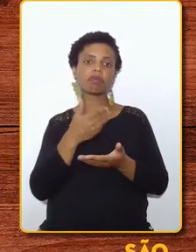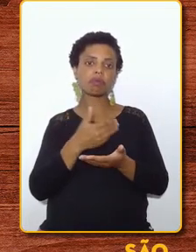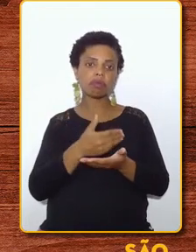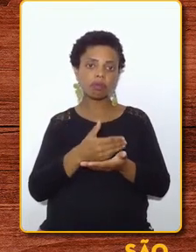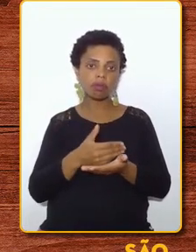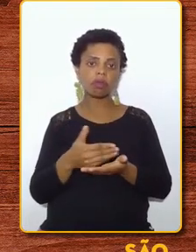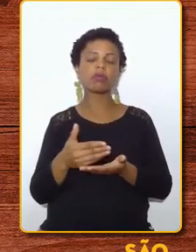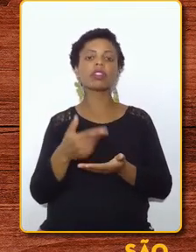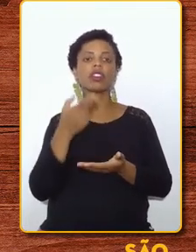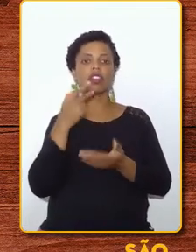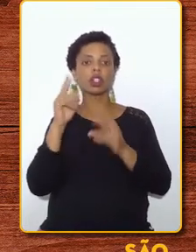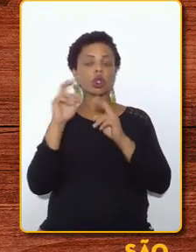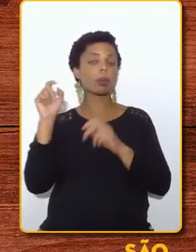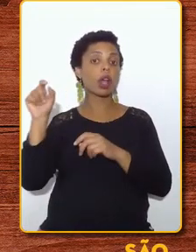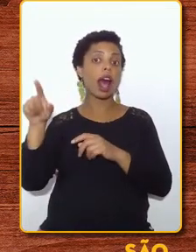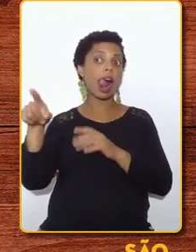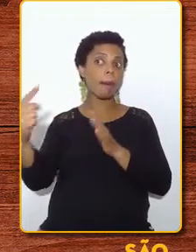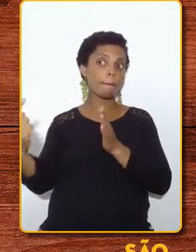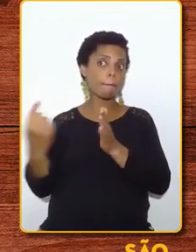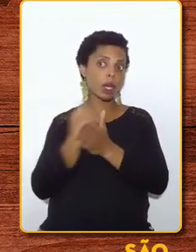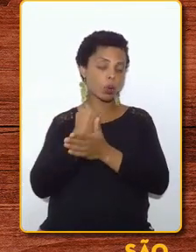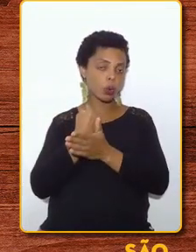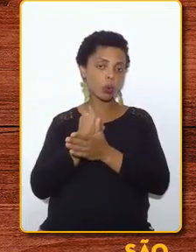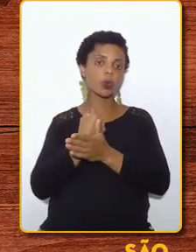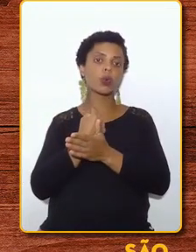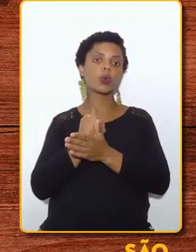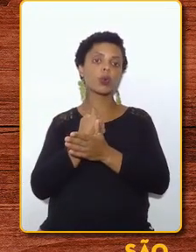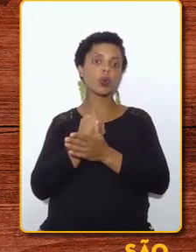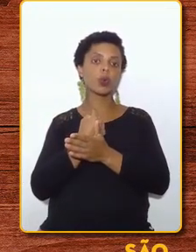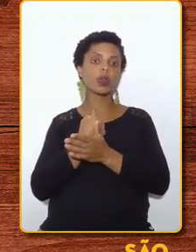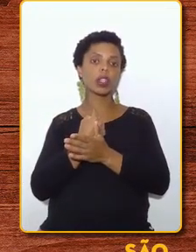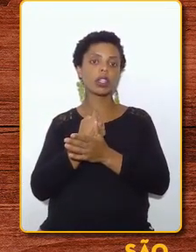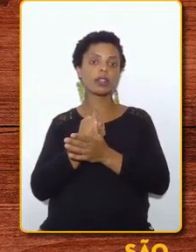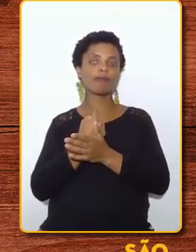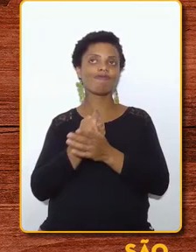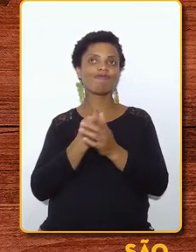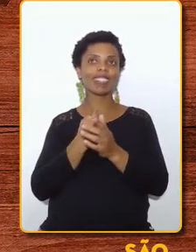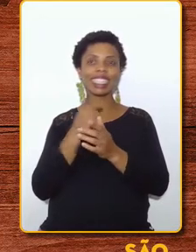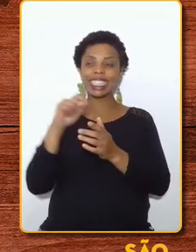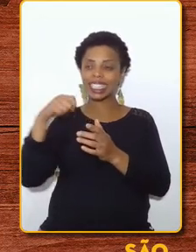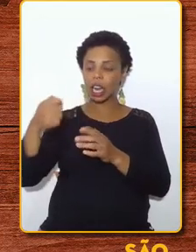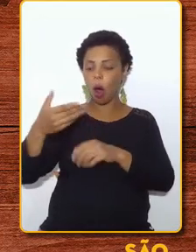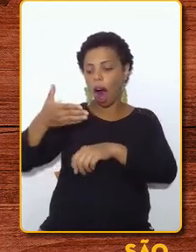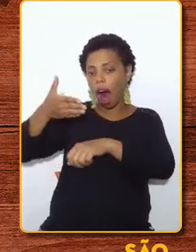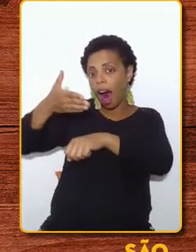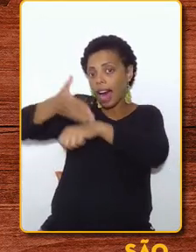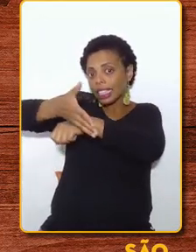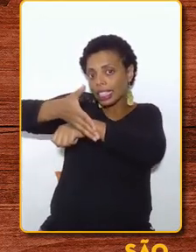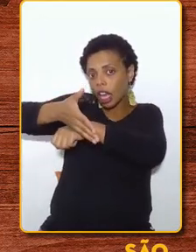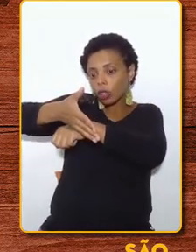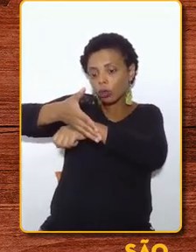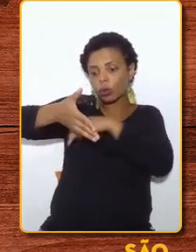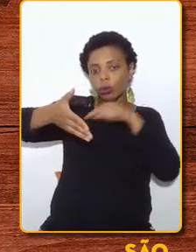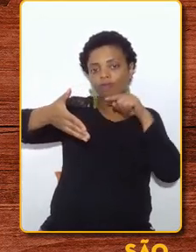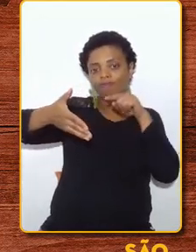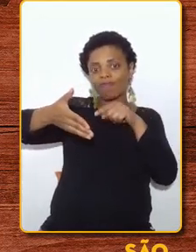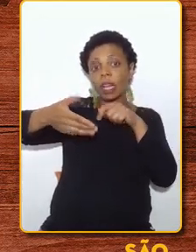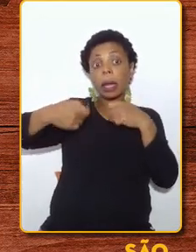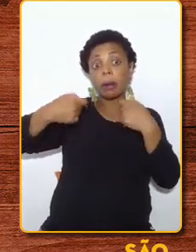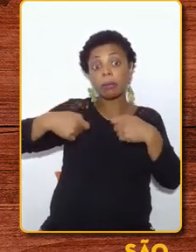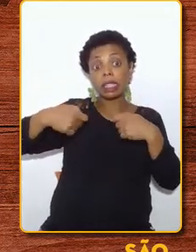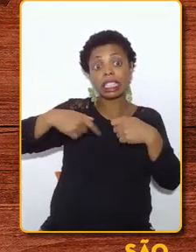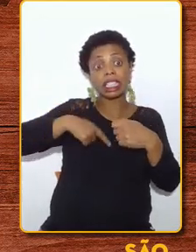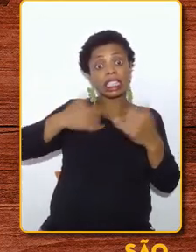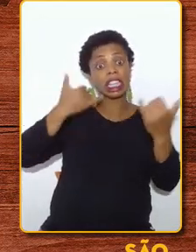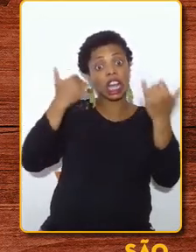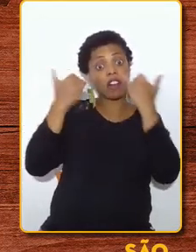colega perguntou, a palavra acesso, eu acho que ela tem que ser olhada no conjunto de informações. Um é